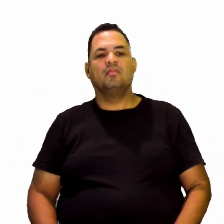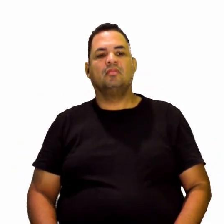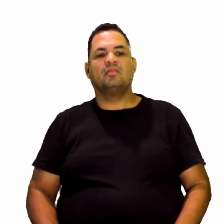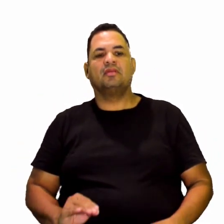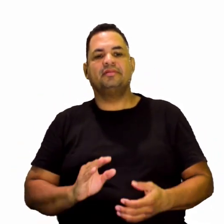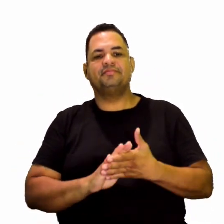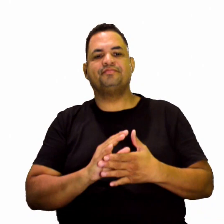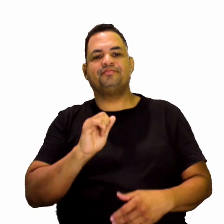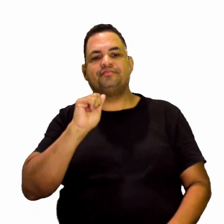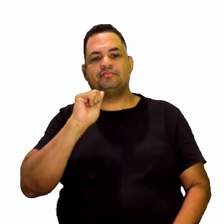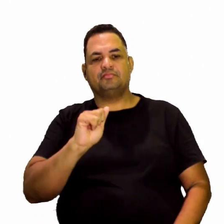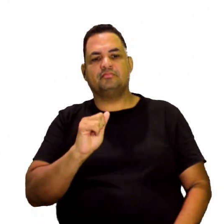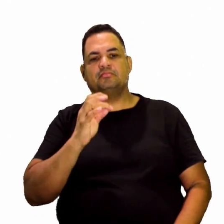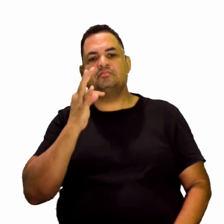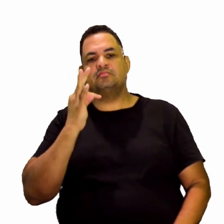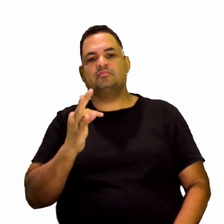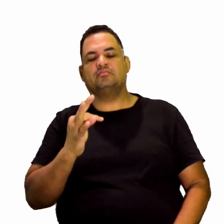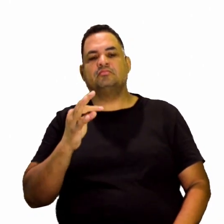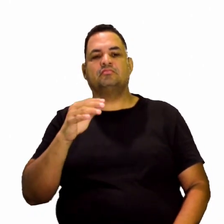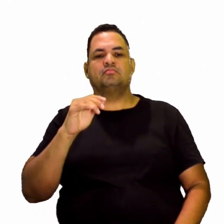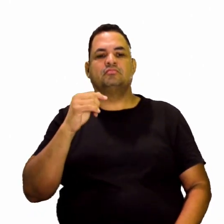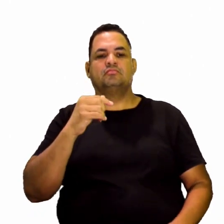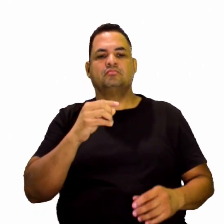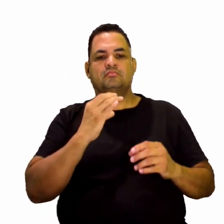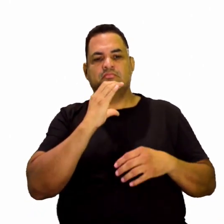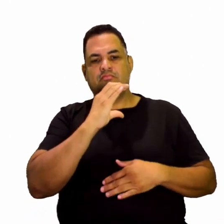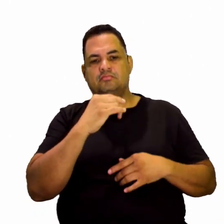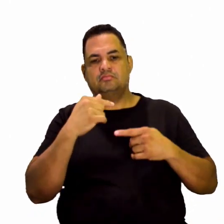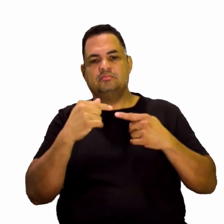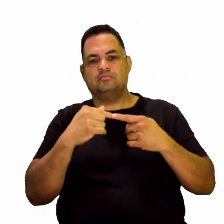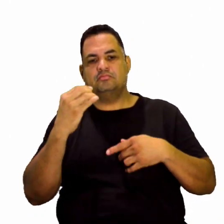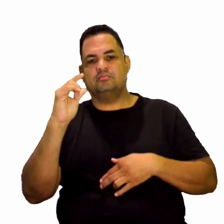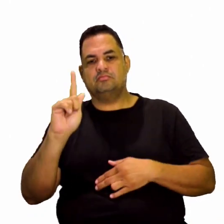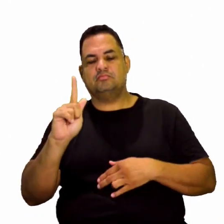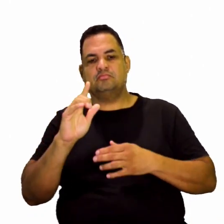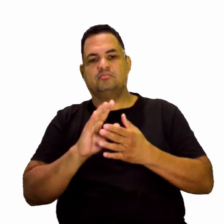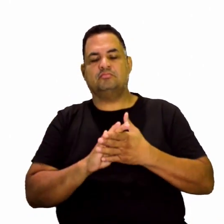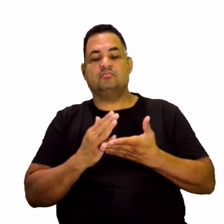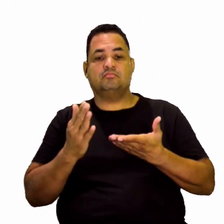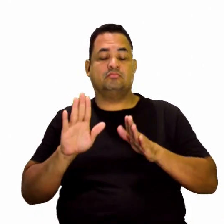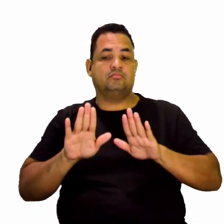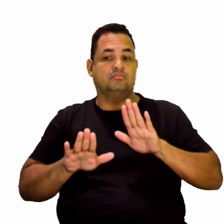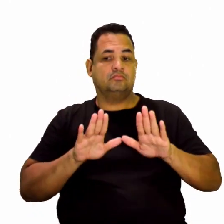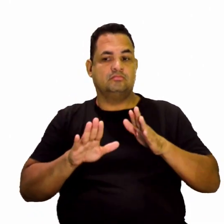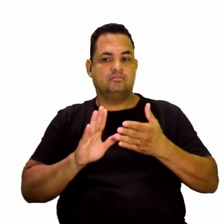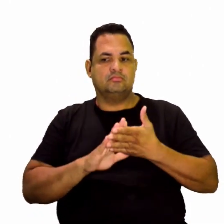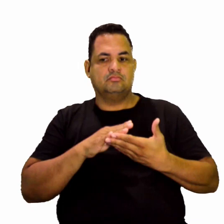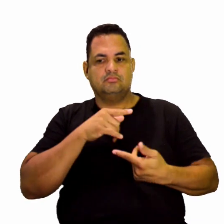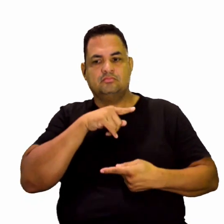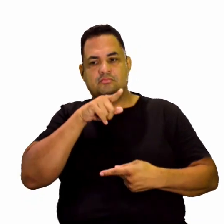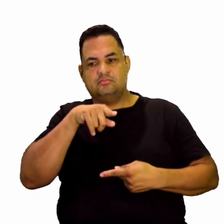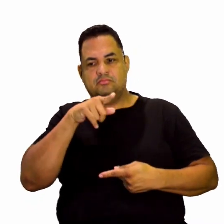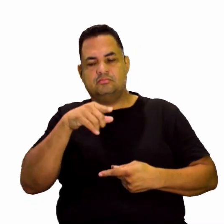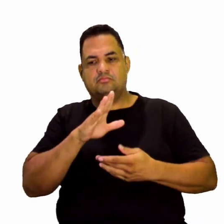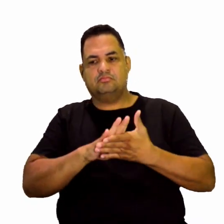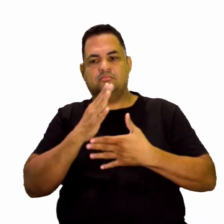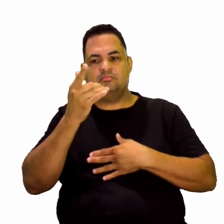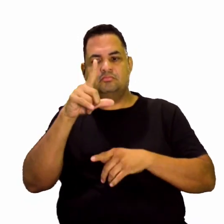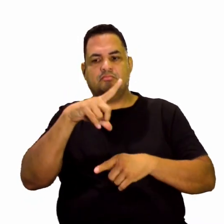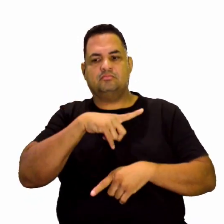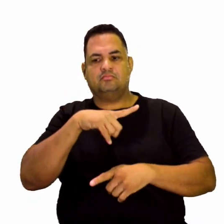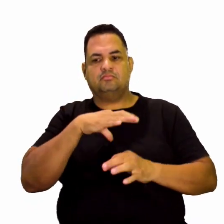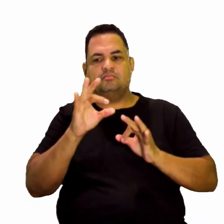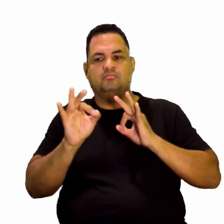nitrogenadas, né? Adenina com timina, citosina com guanina, e de acordo com essa sequência, você vai ter